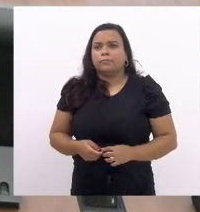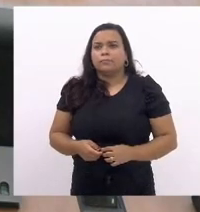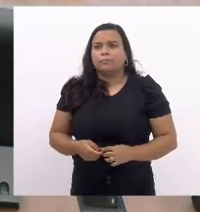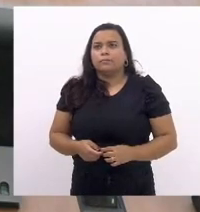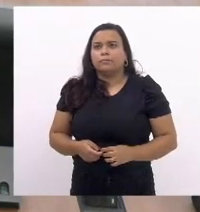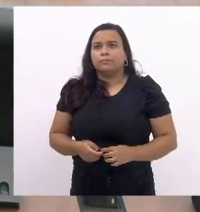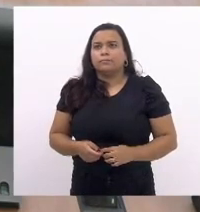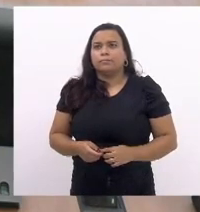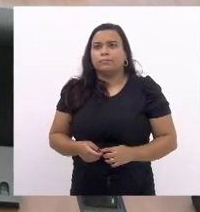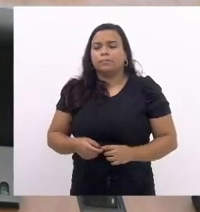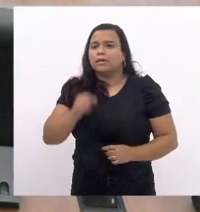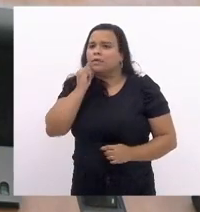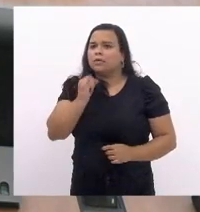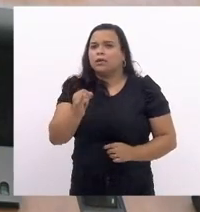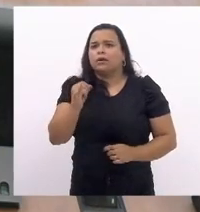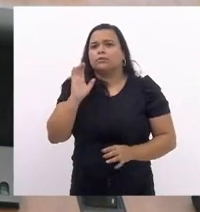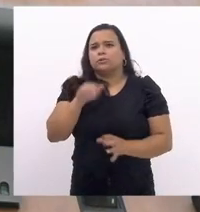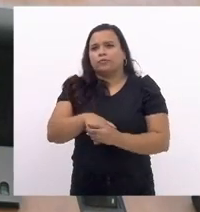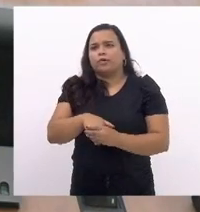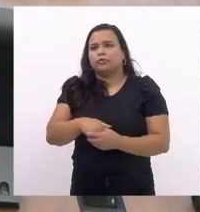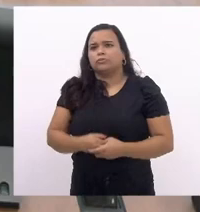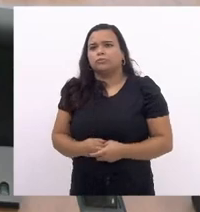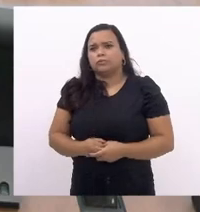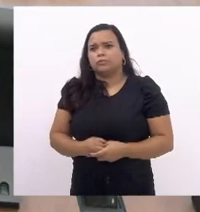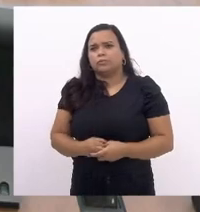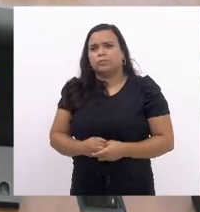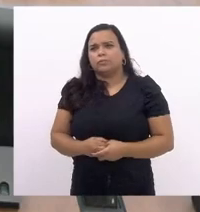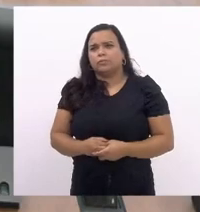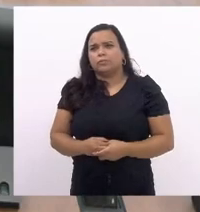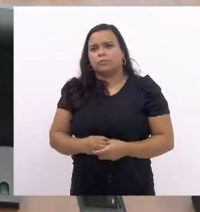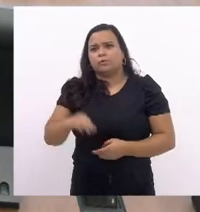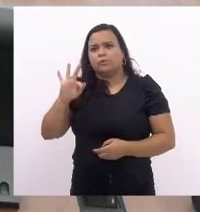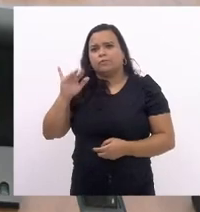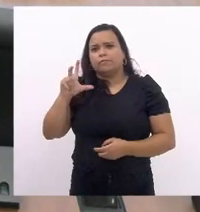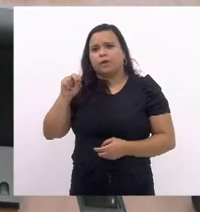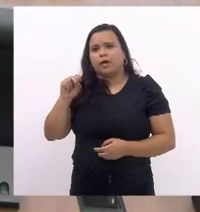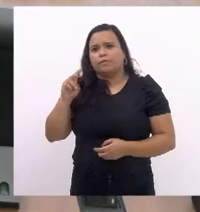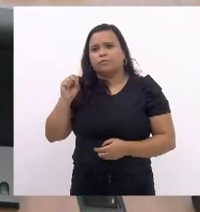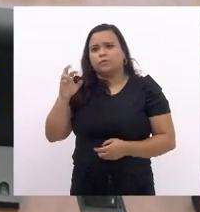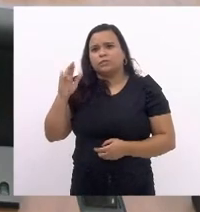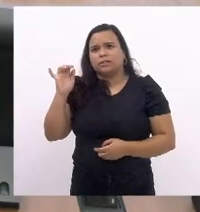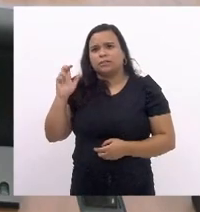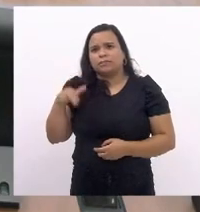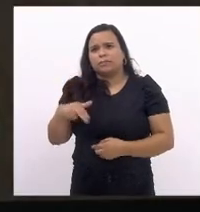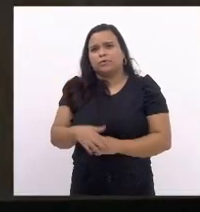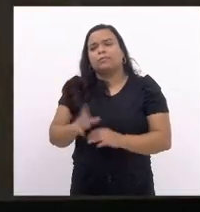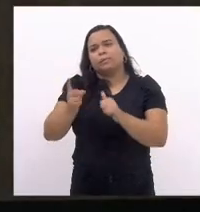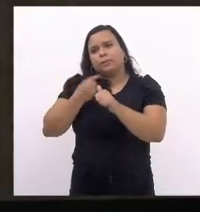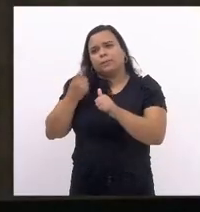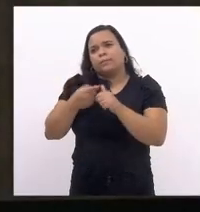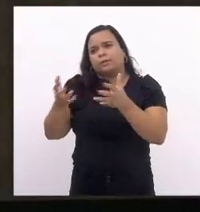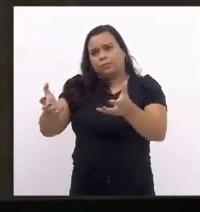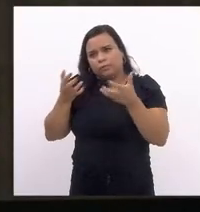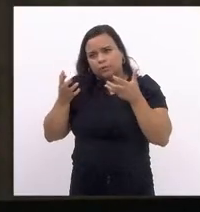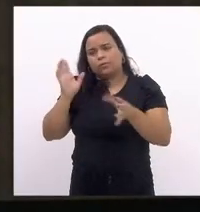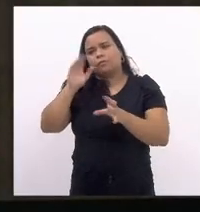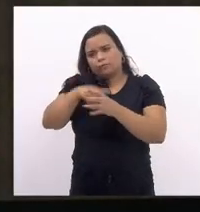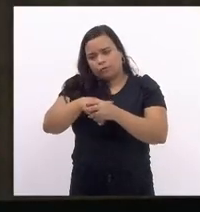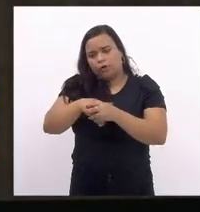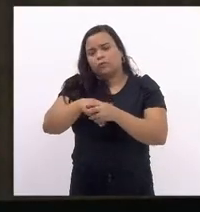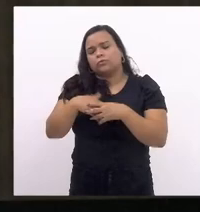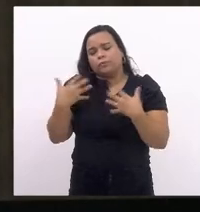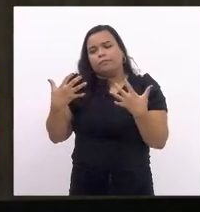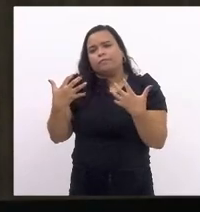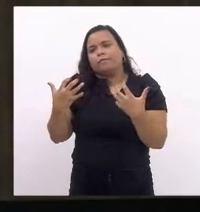Declaração de voto, presidente. Para declaração de voto, deputado Flávio Serafini. Senhor presidente, em primeiro lugar, eu quero declarar meu voto favorável a esse